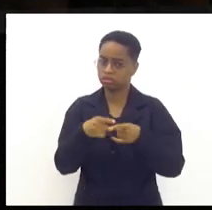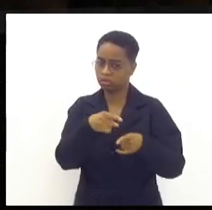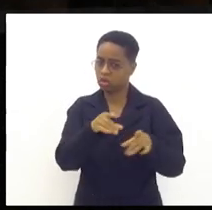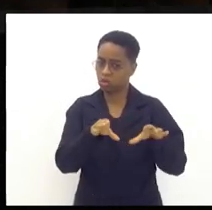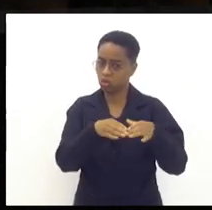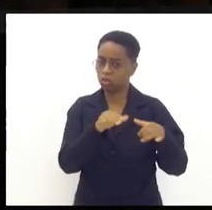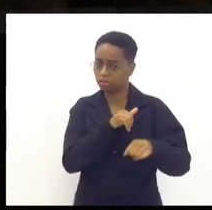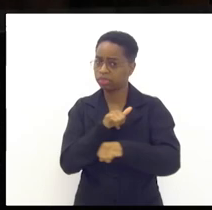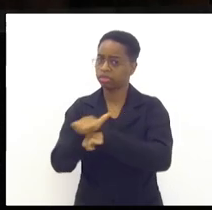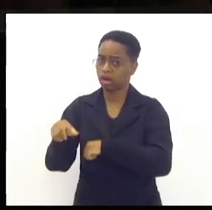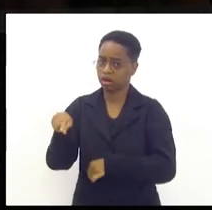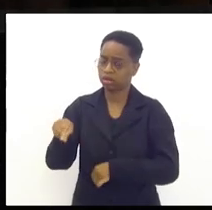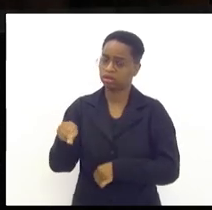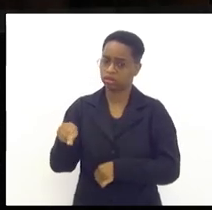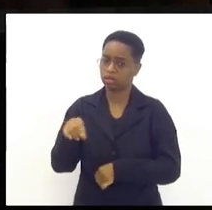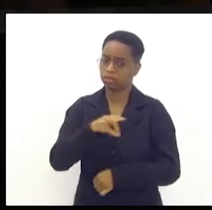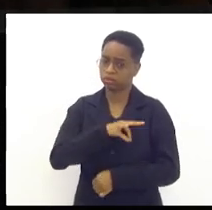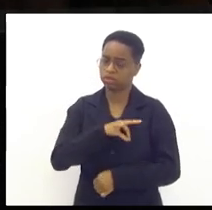categoria.